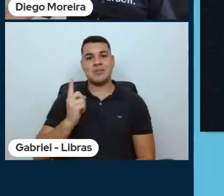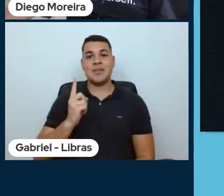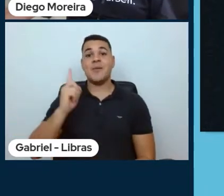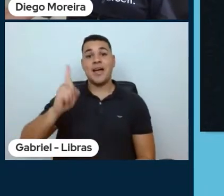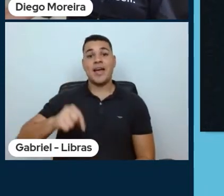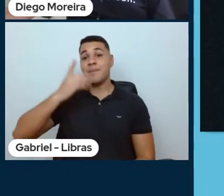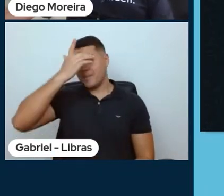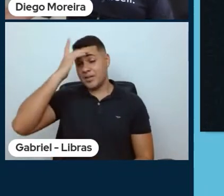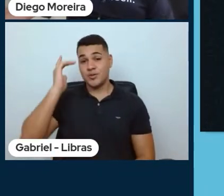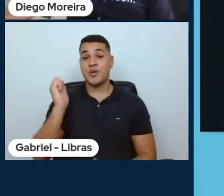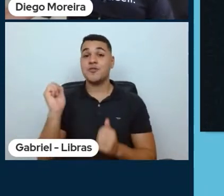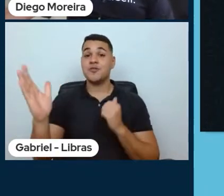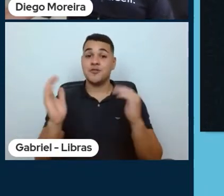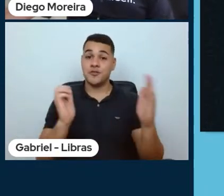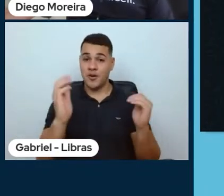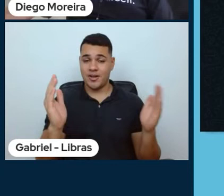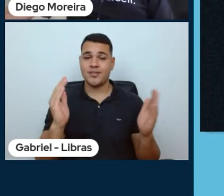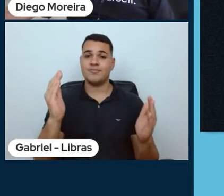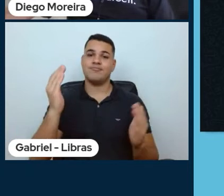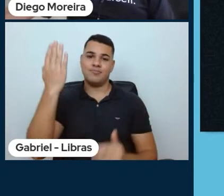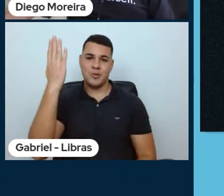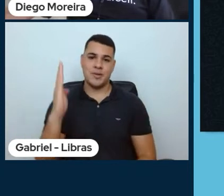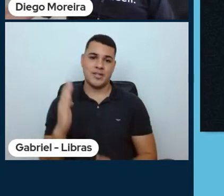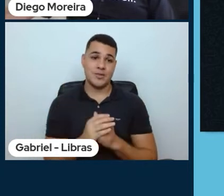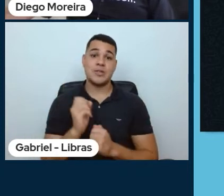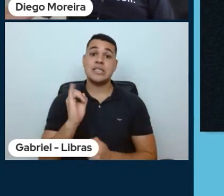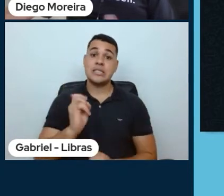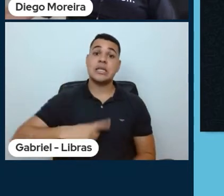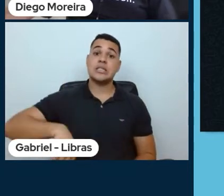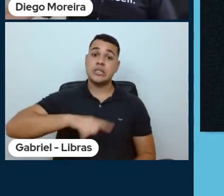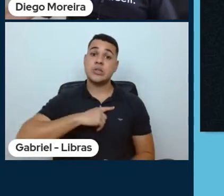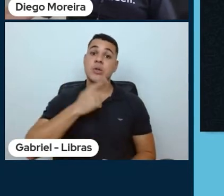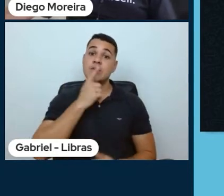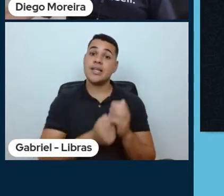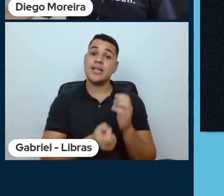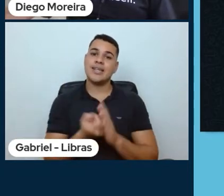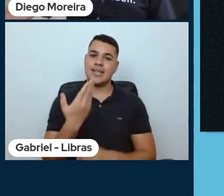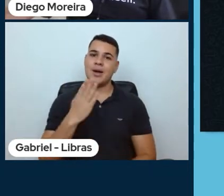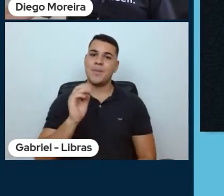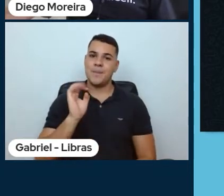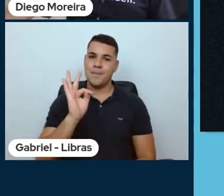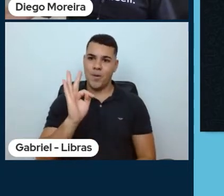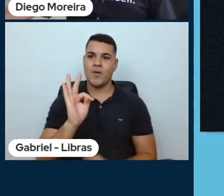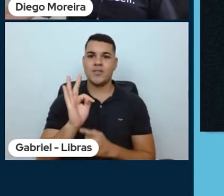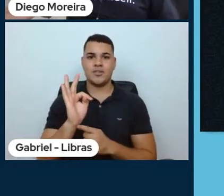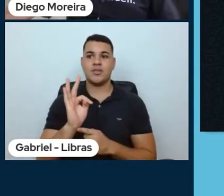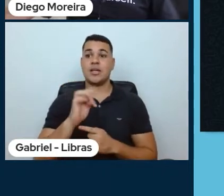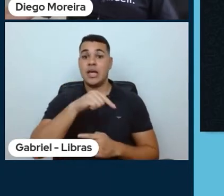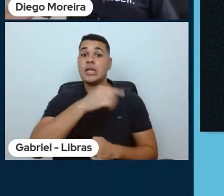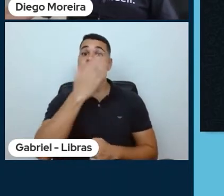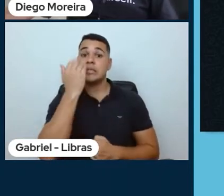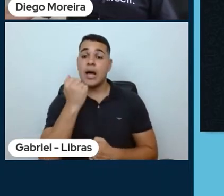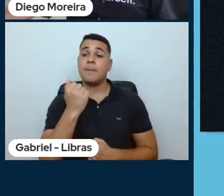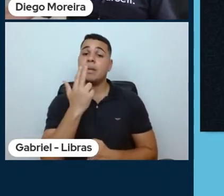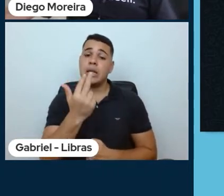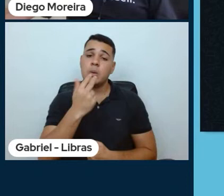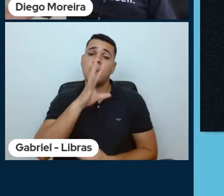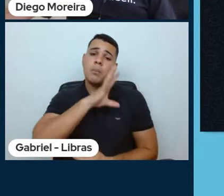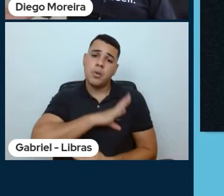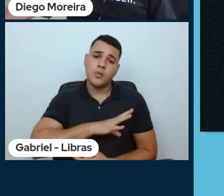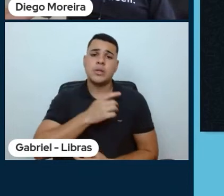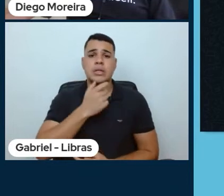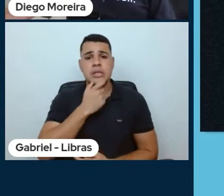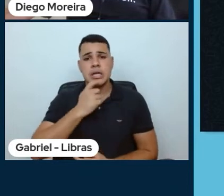não está legal, e se a gente coloca o chatbot para conversar com ele, e eu não dou essa opção para ele de falar em inglês principalmente,